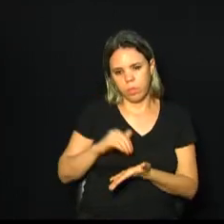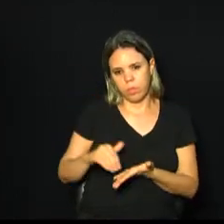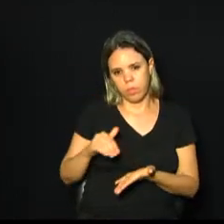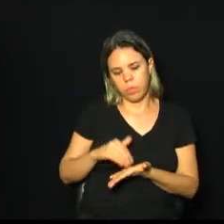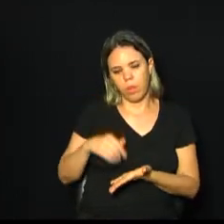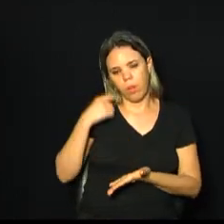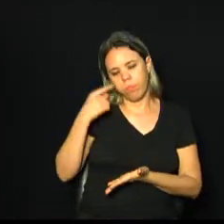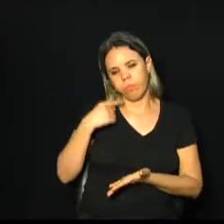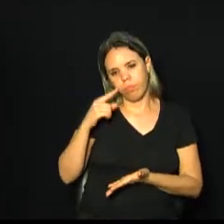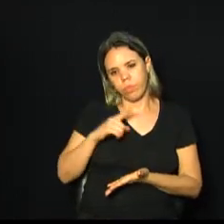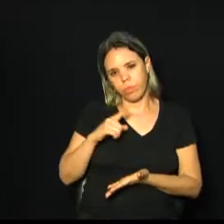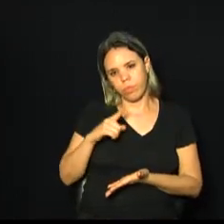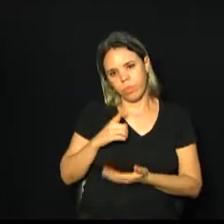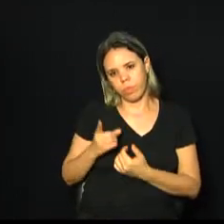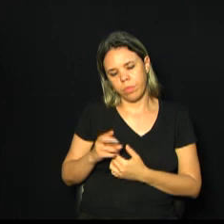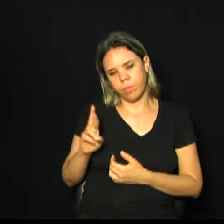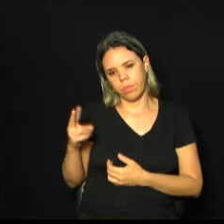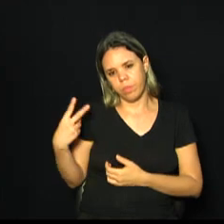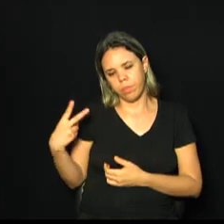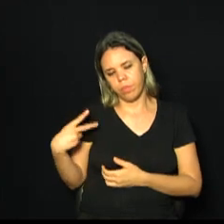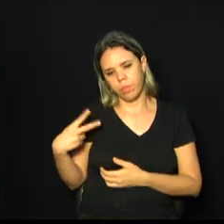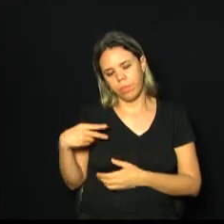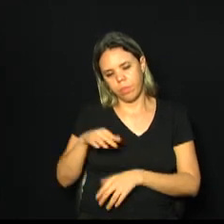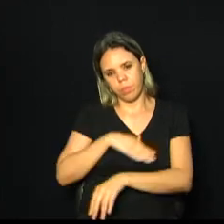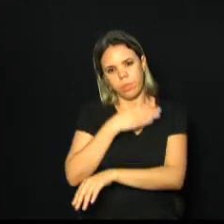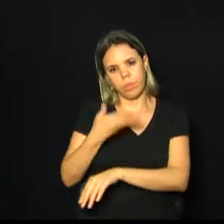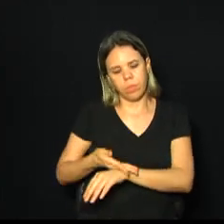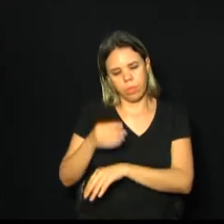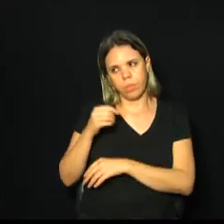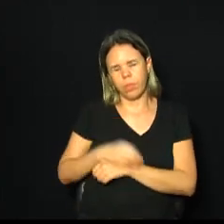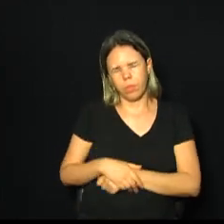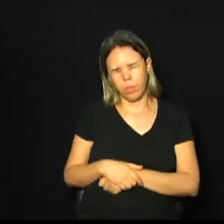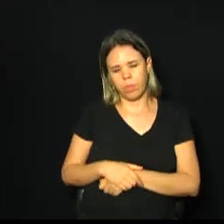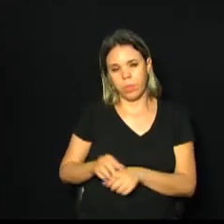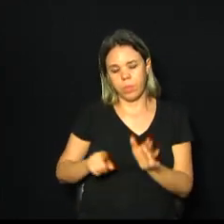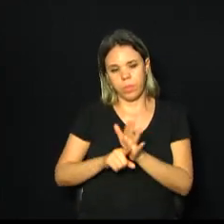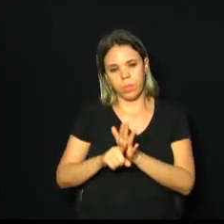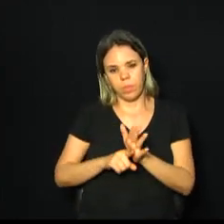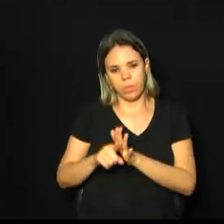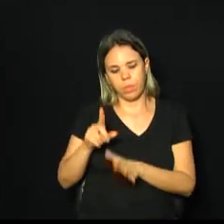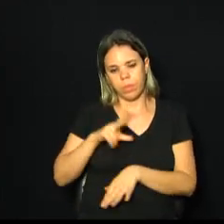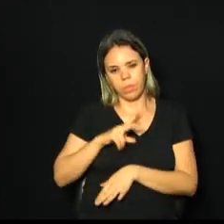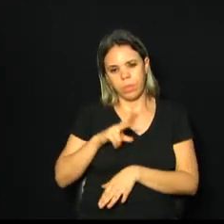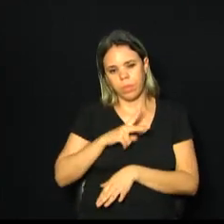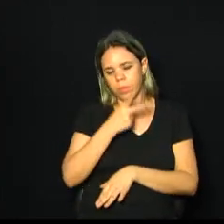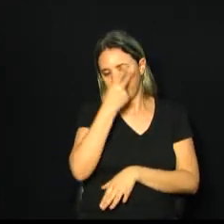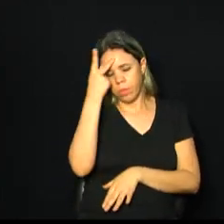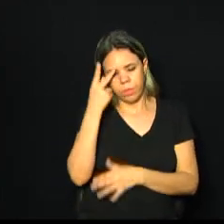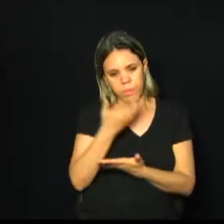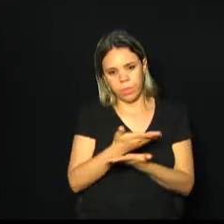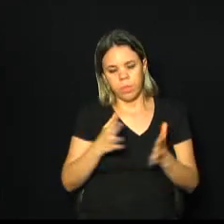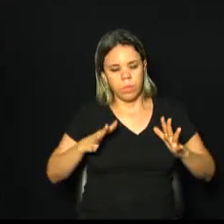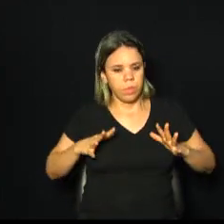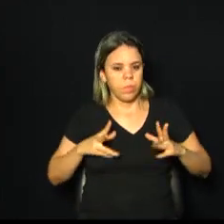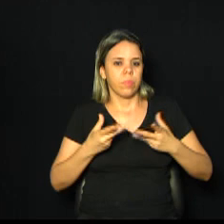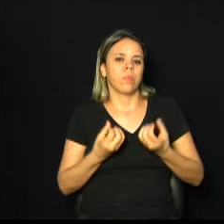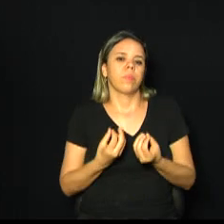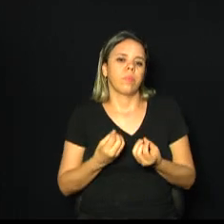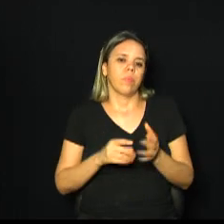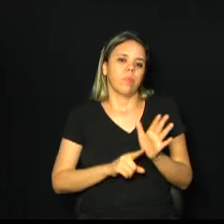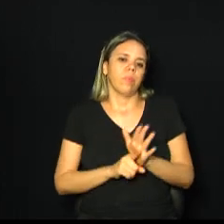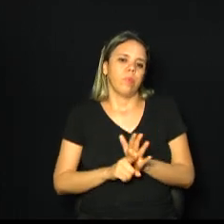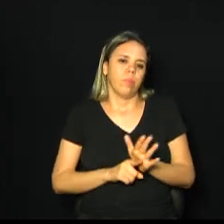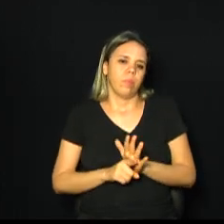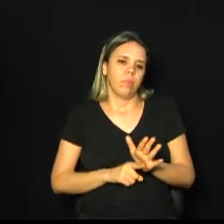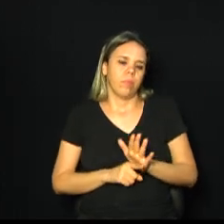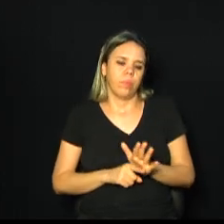nós temos isso, eu e a doutora Adriana lidamos com isso o dia inteiro, que são os dados pessoais sensíveis, que são todas as informações sobre